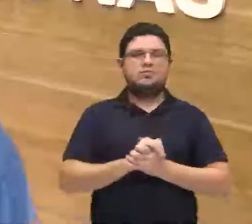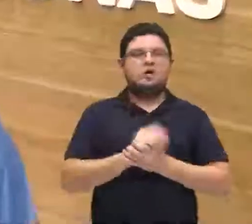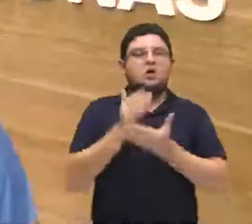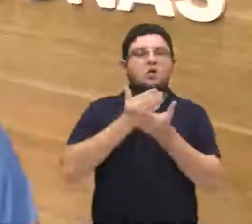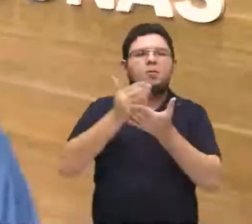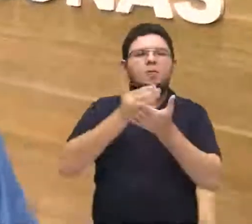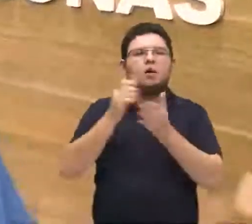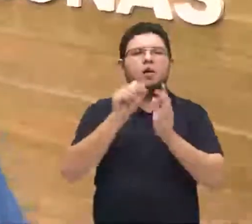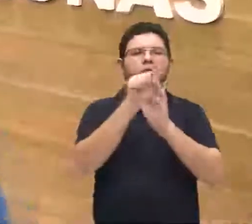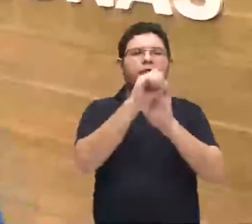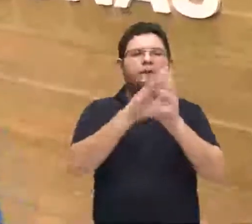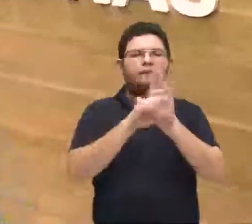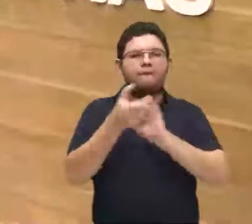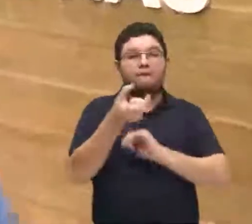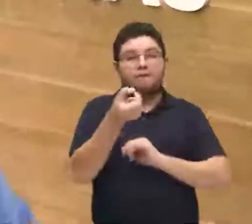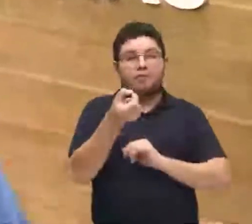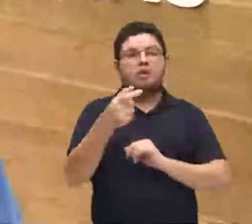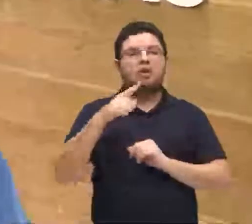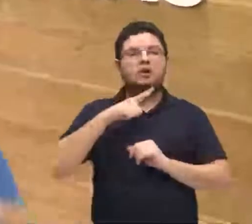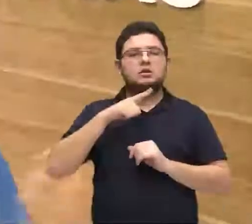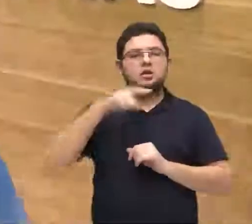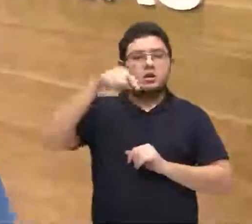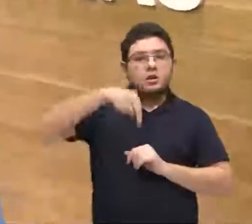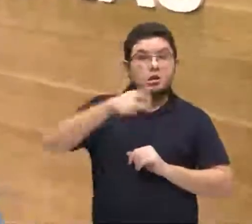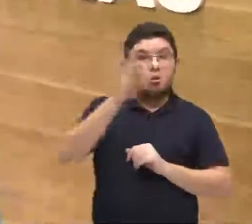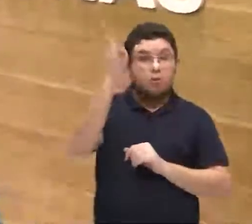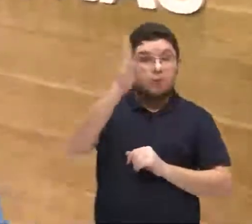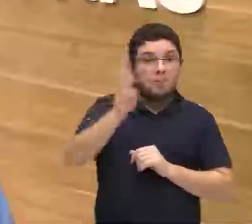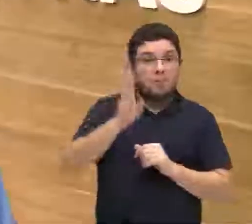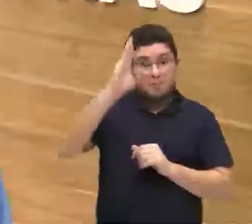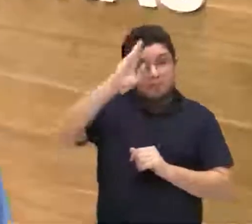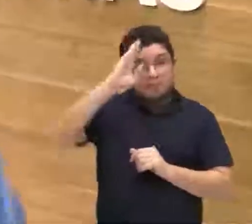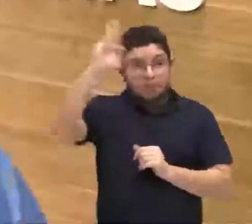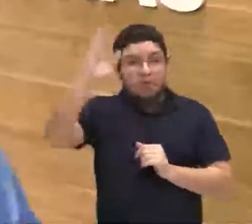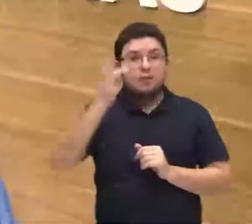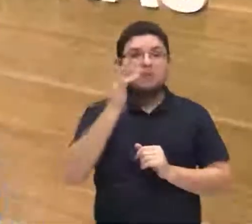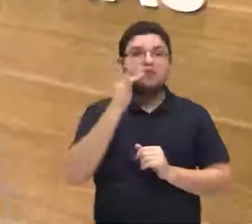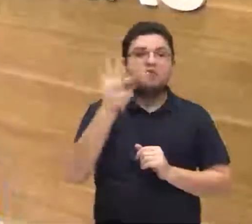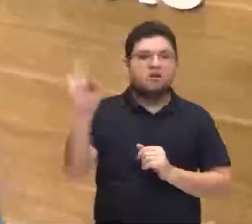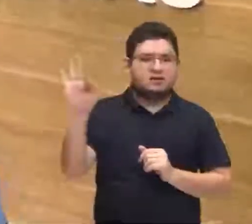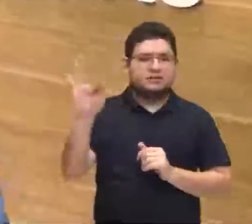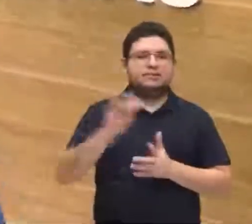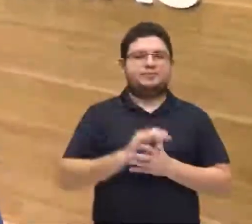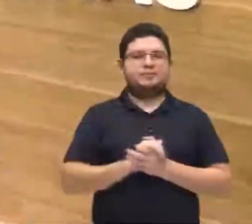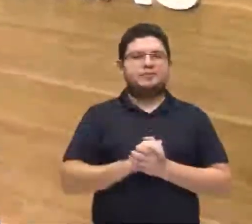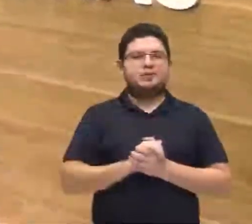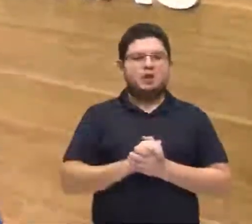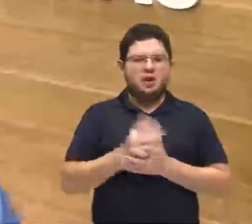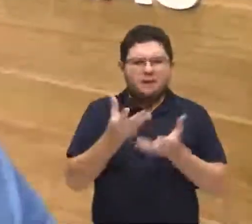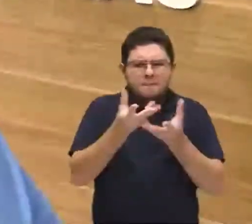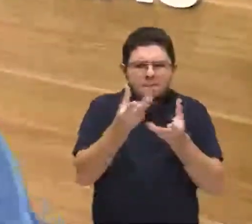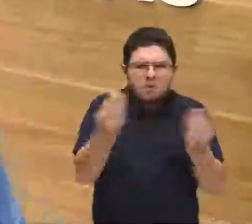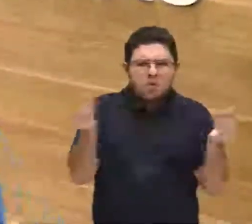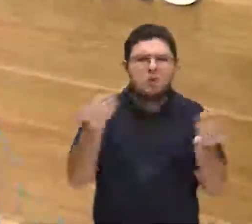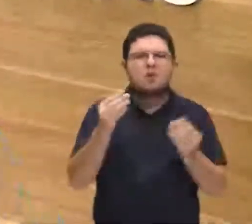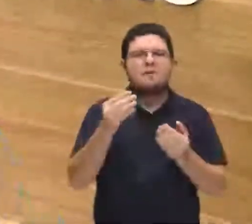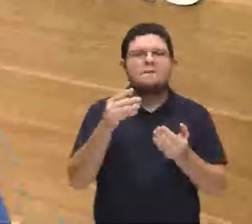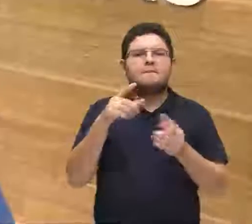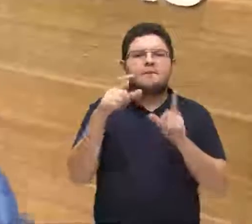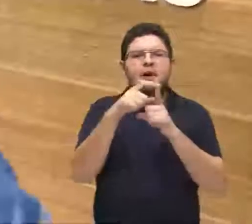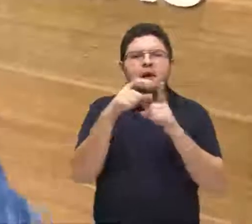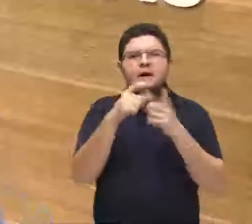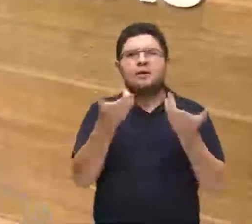Brasil, a gente tinha o francês como essa língua da cultura. Então, várias palavras acabaram sendo emprestadas, como